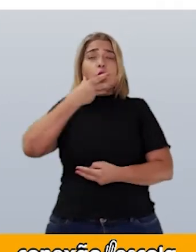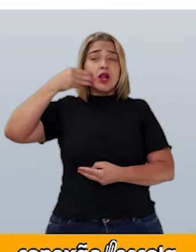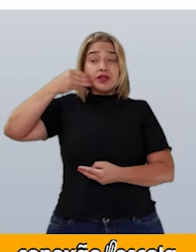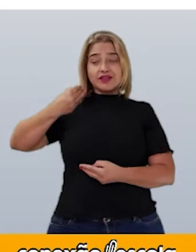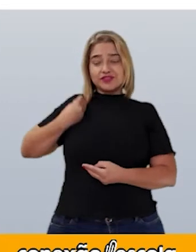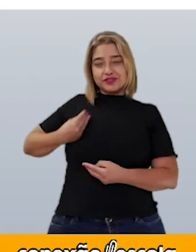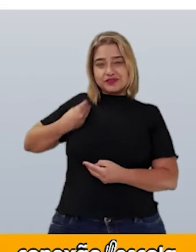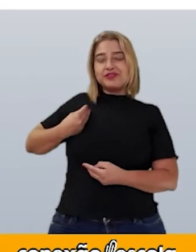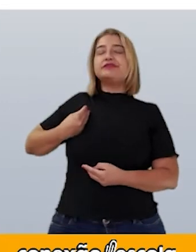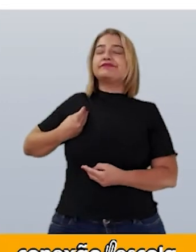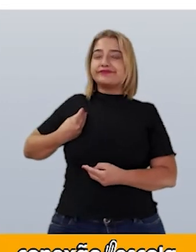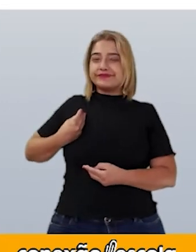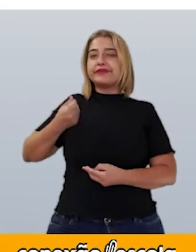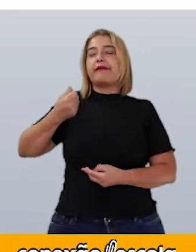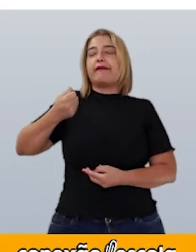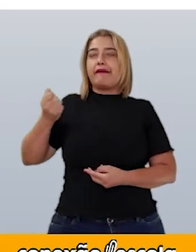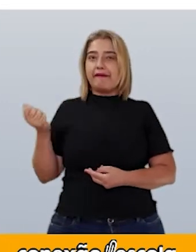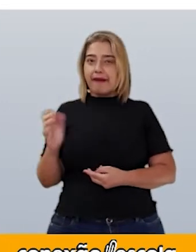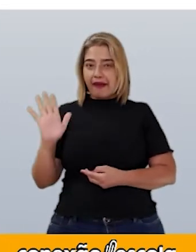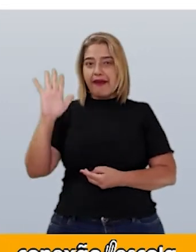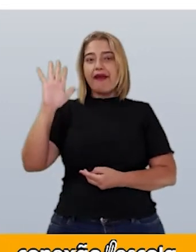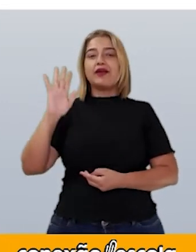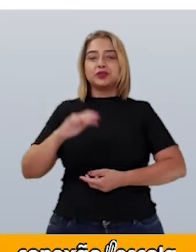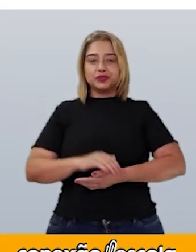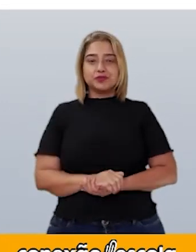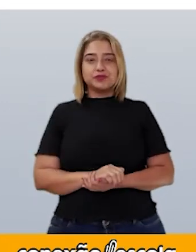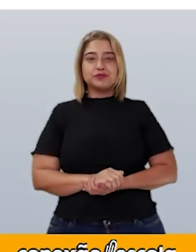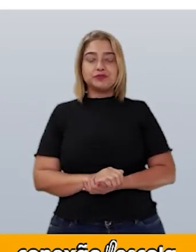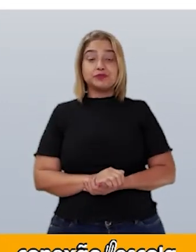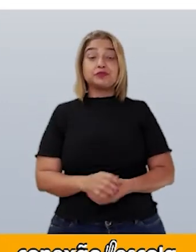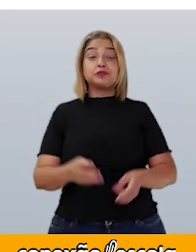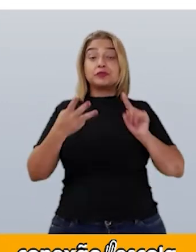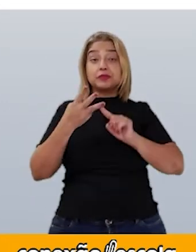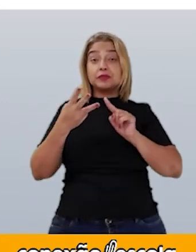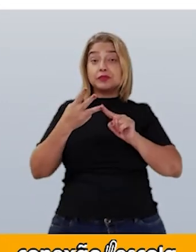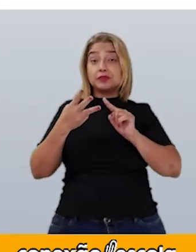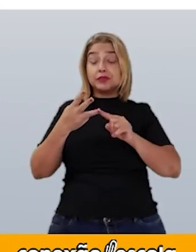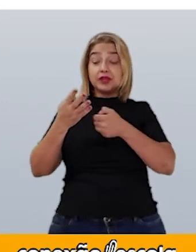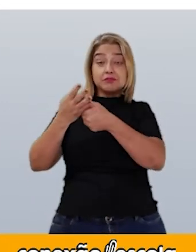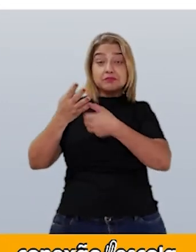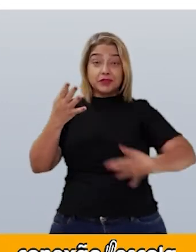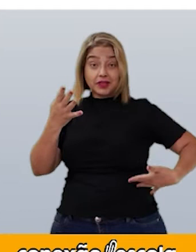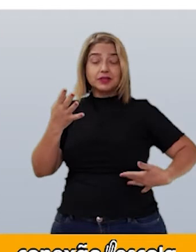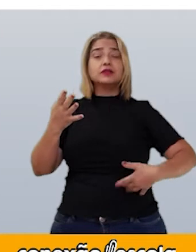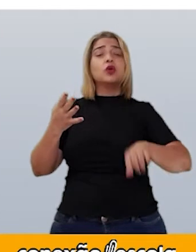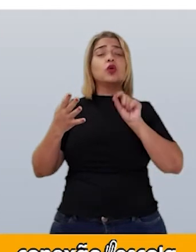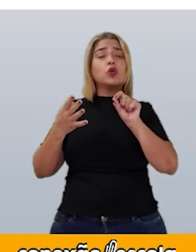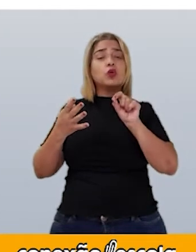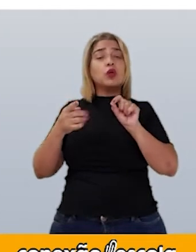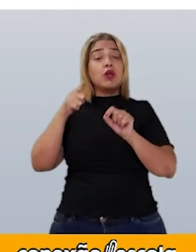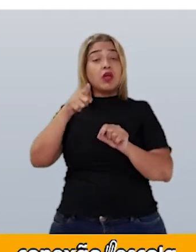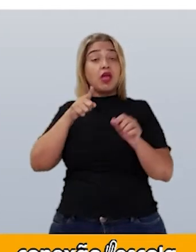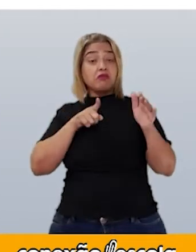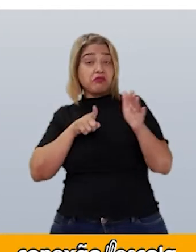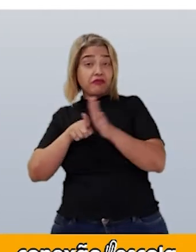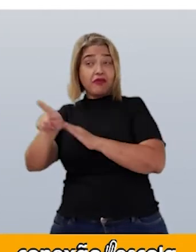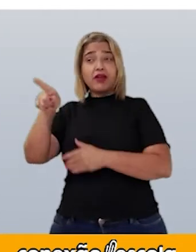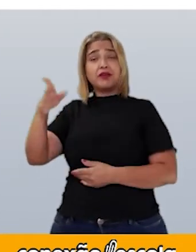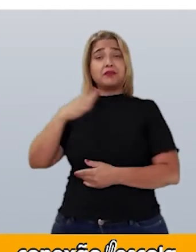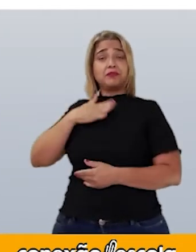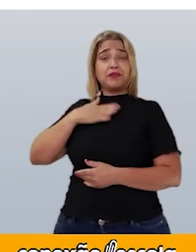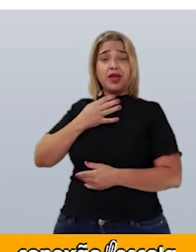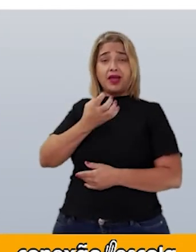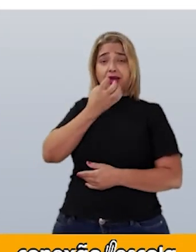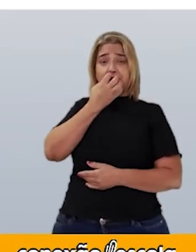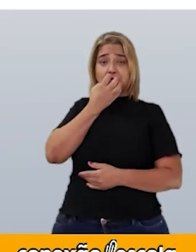O usuário de número 3 escreveu: Fala isso para o Tóquio, que só come ração